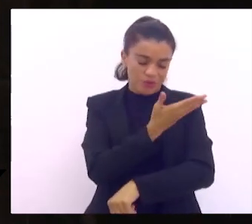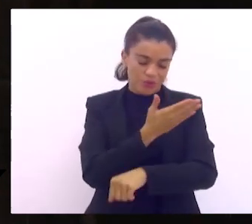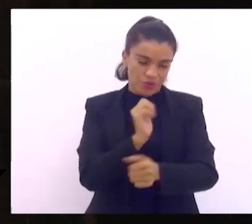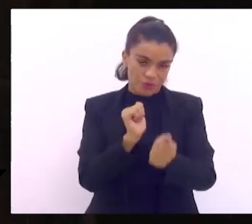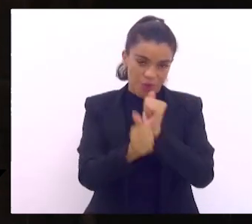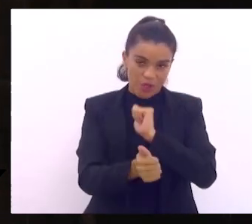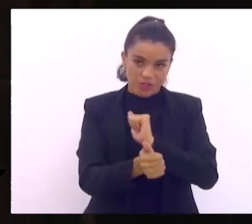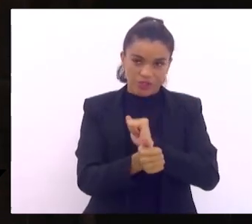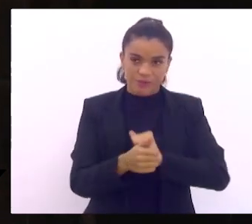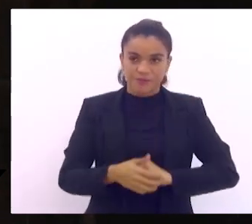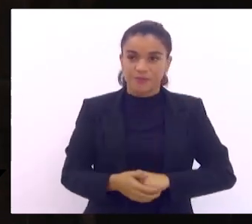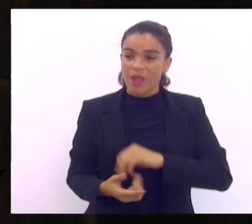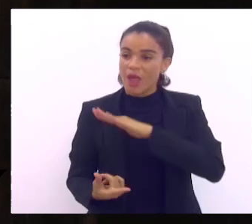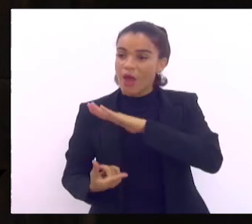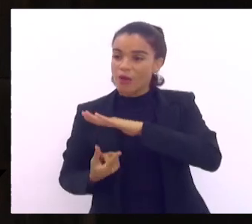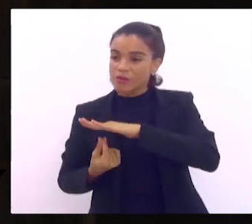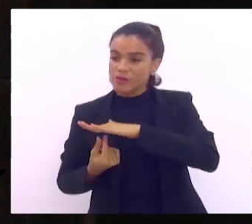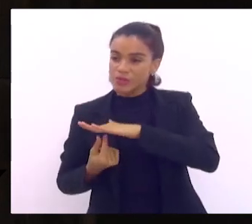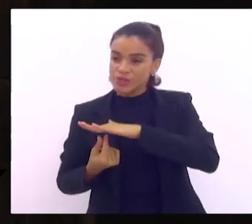Pro Esporte.